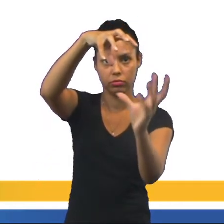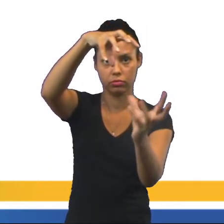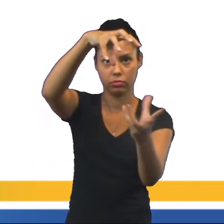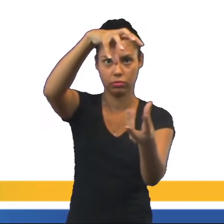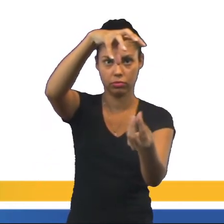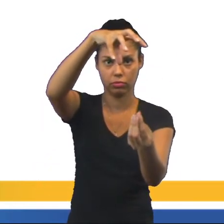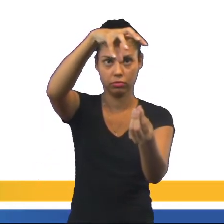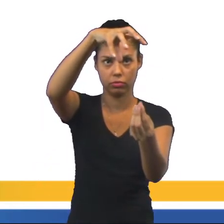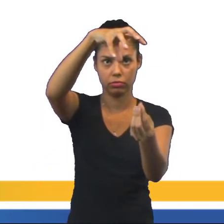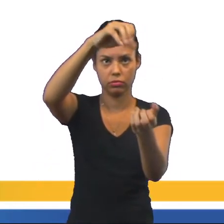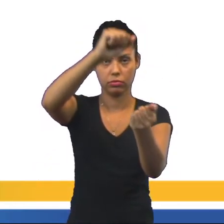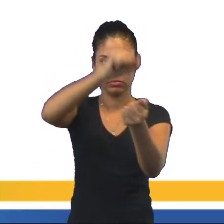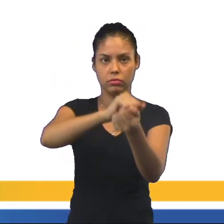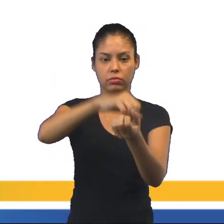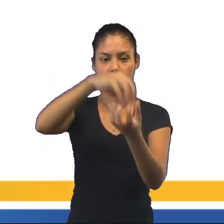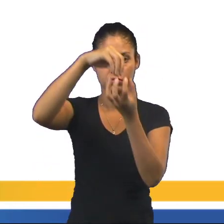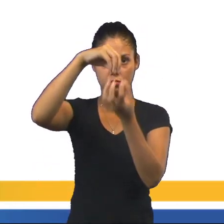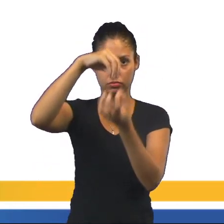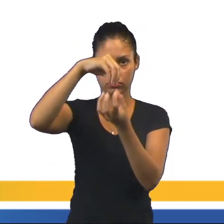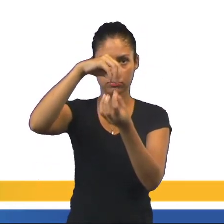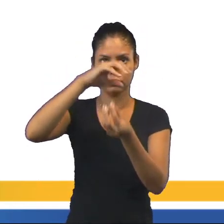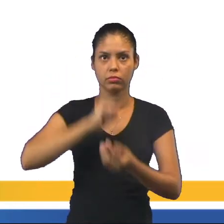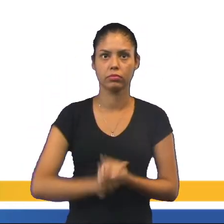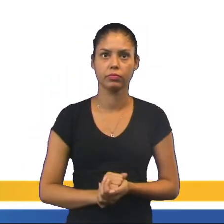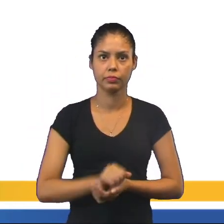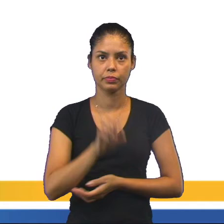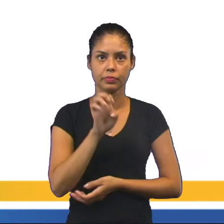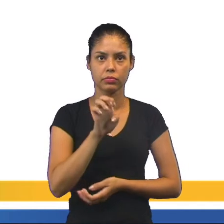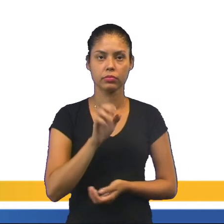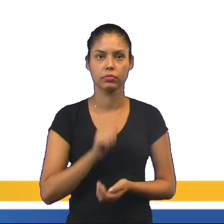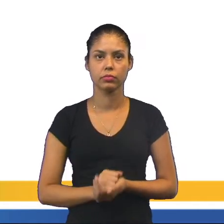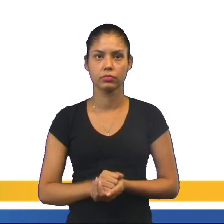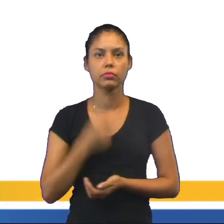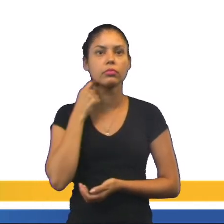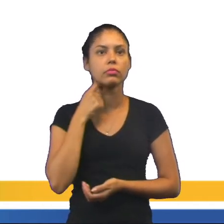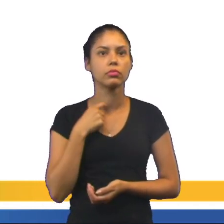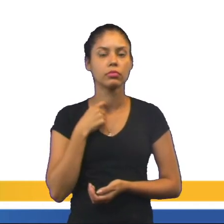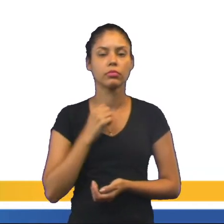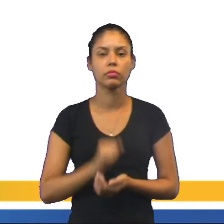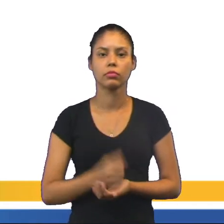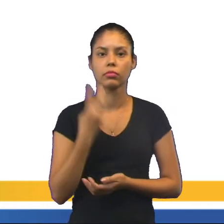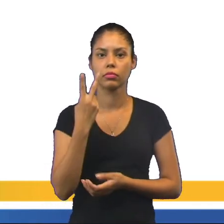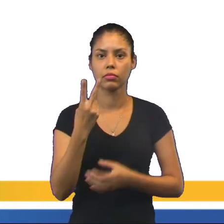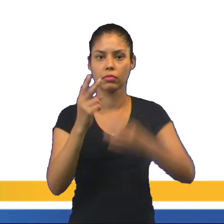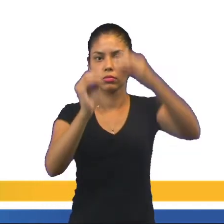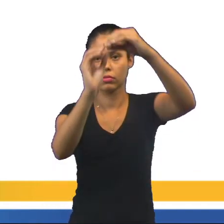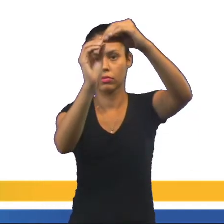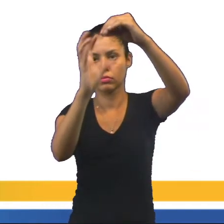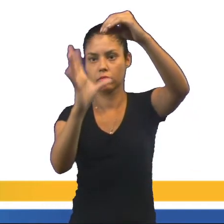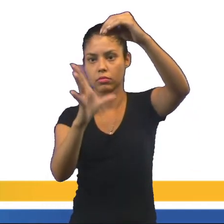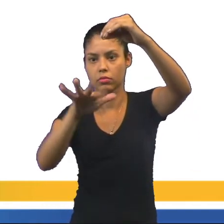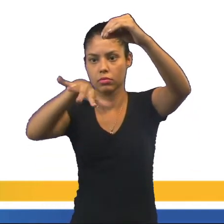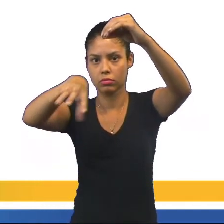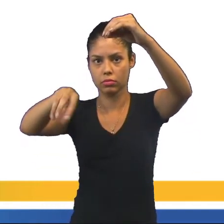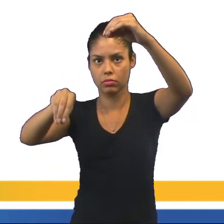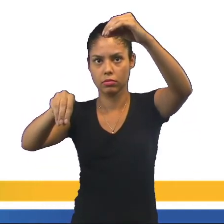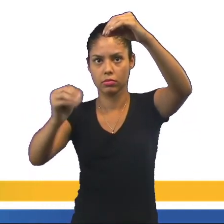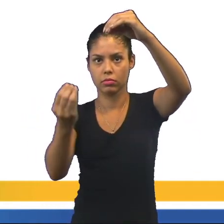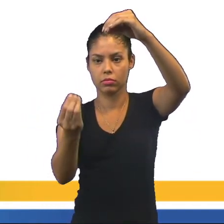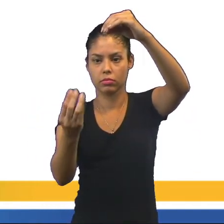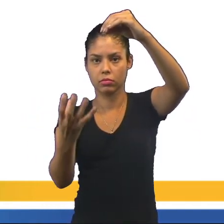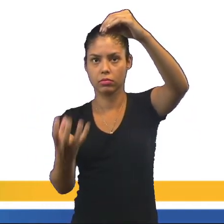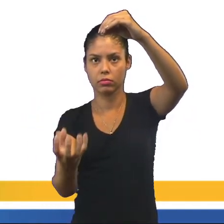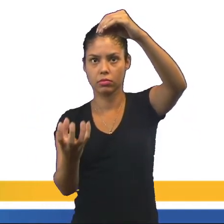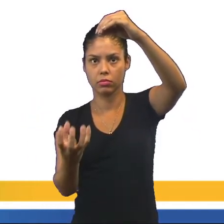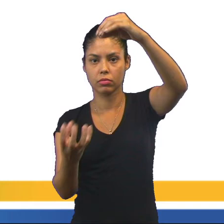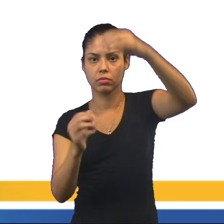3, alvéolos. E na letra E, nós temos 1, traqueia, 2, brônquio e